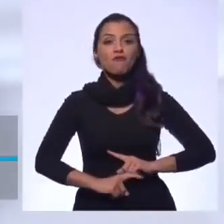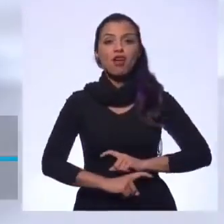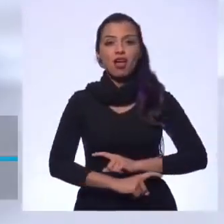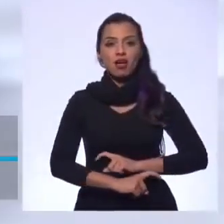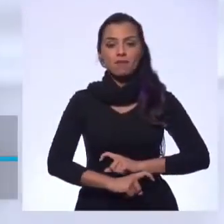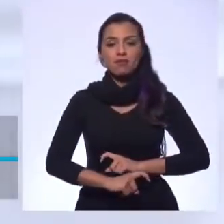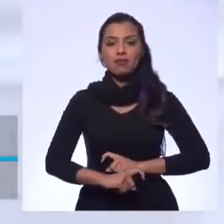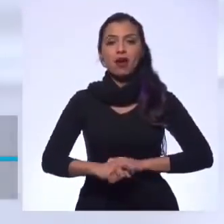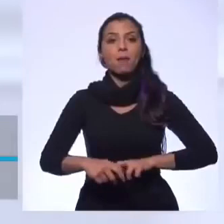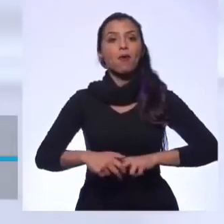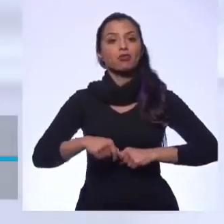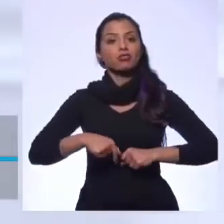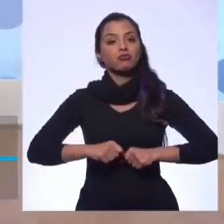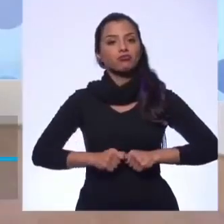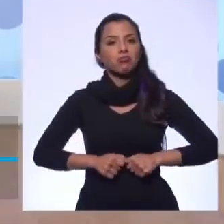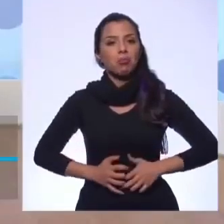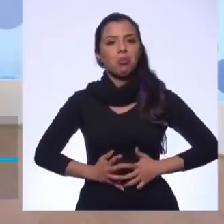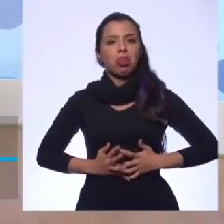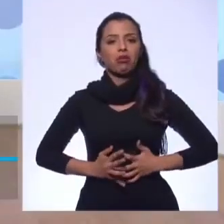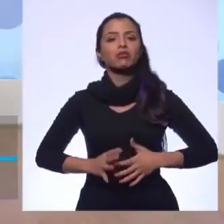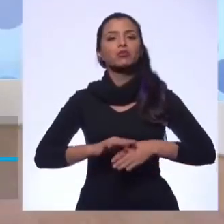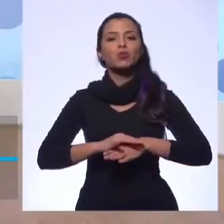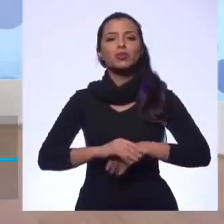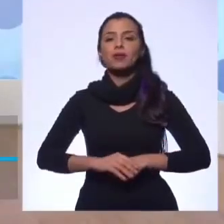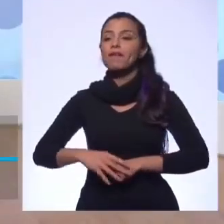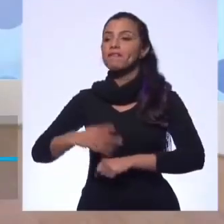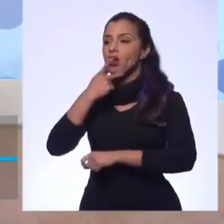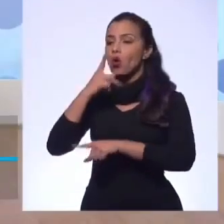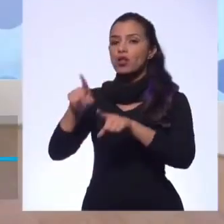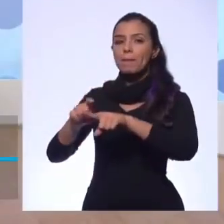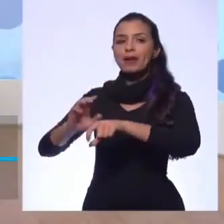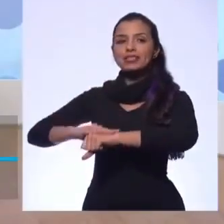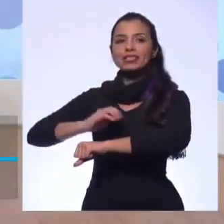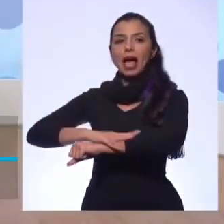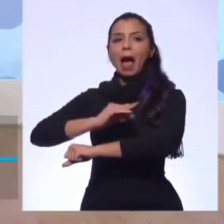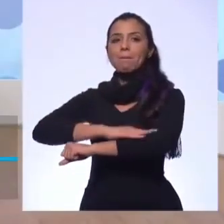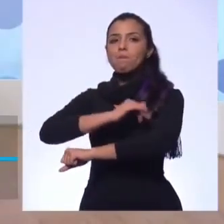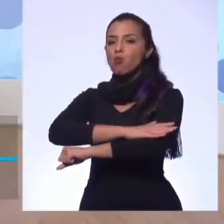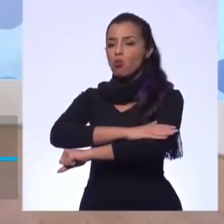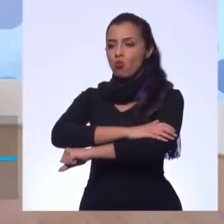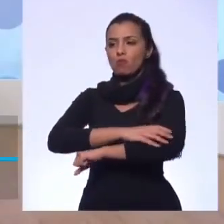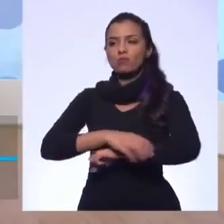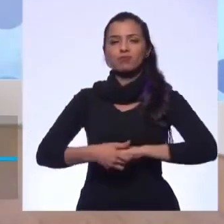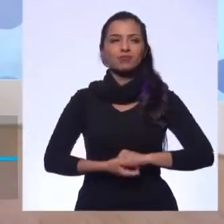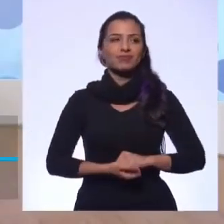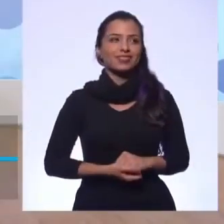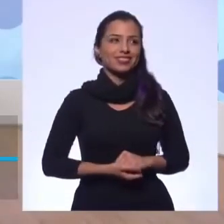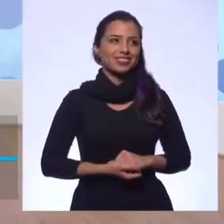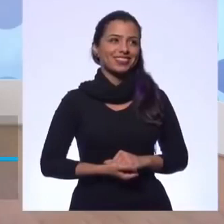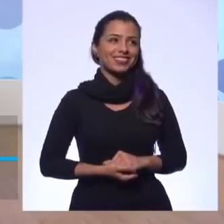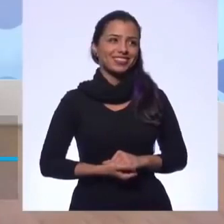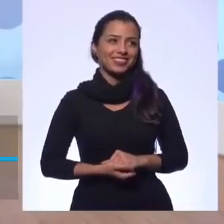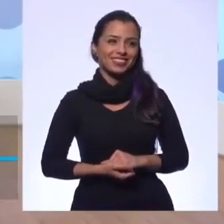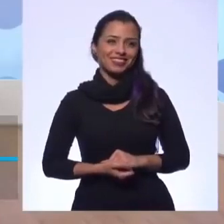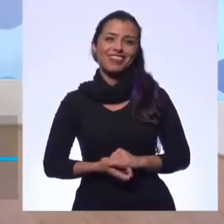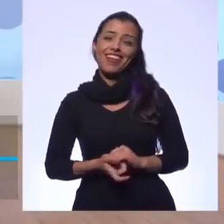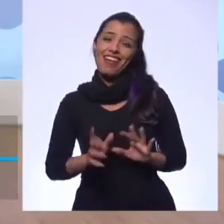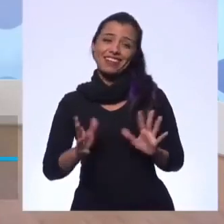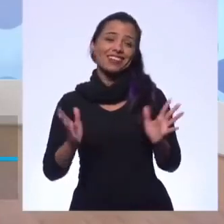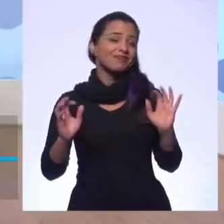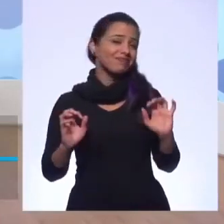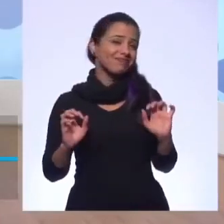causar doença na gente. Tá Maria Luísa escreveu sapo. Sapo. O sapo, então, né? Só se o sapo animal, não... tudo